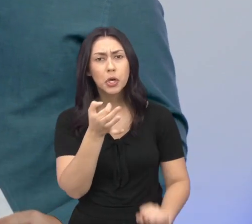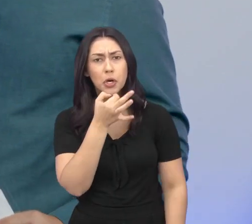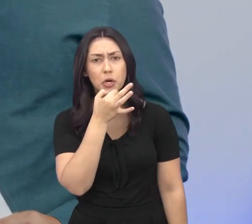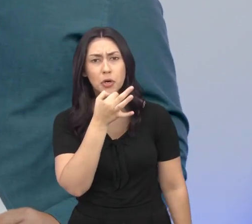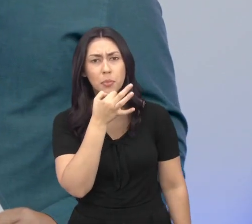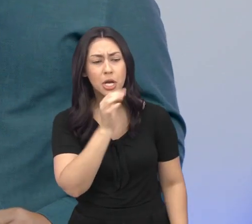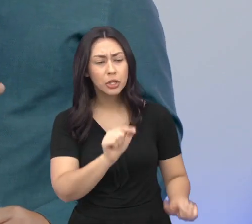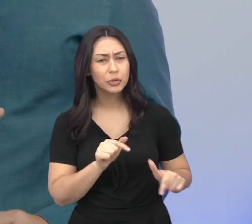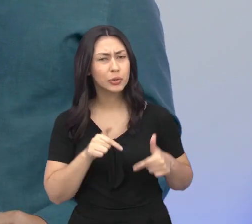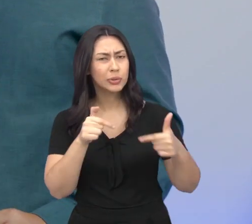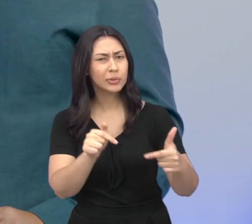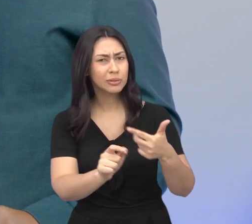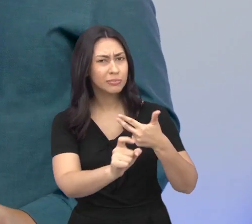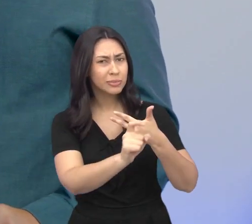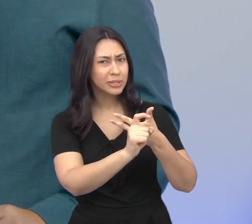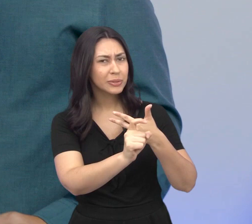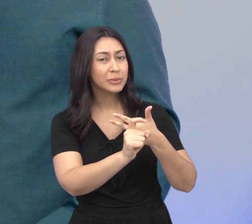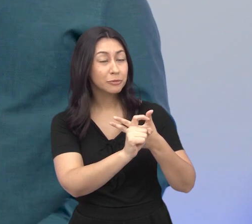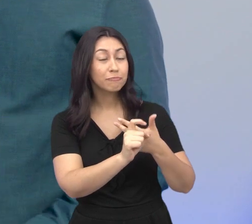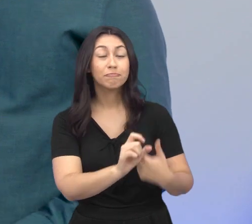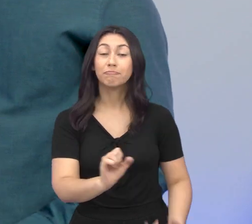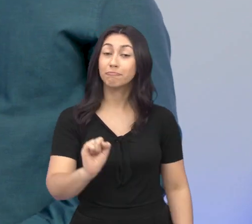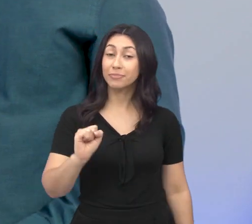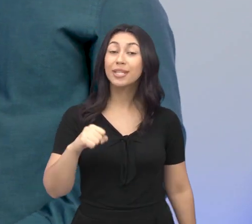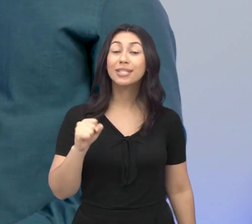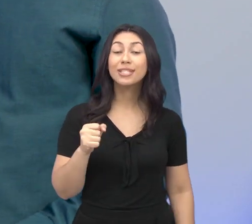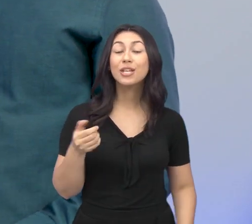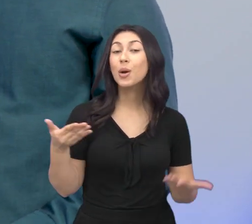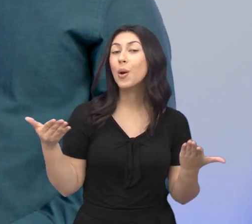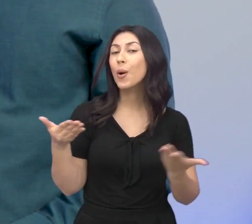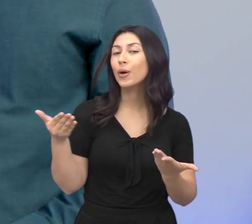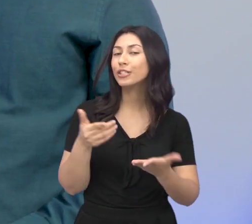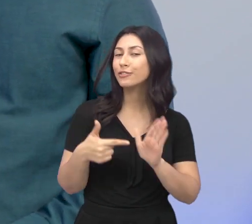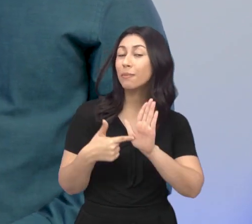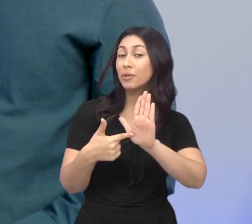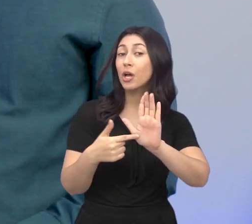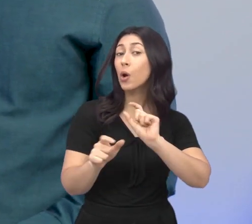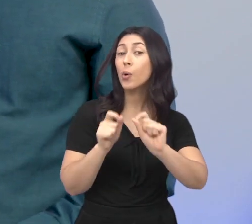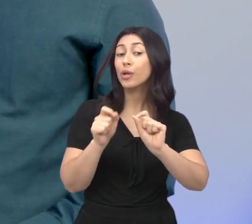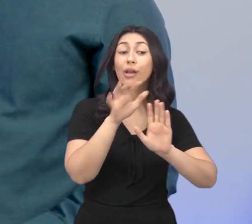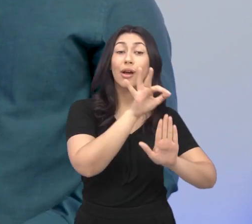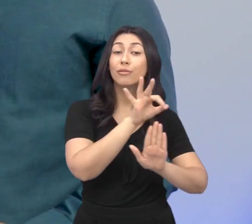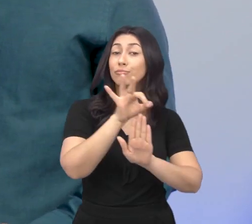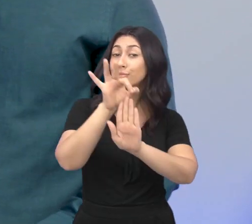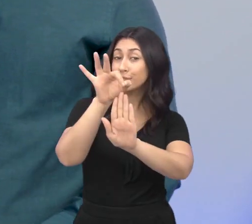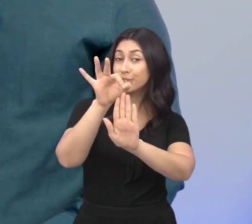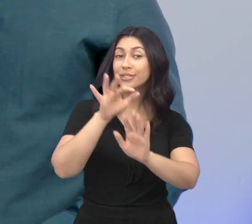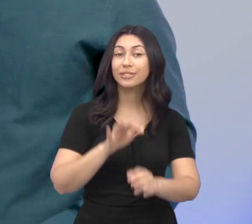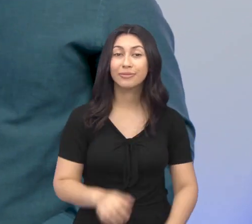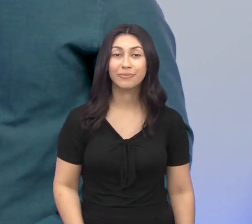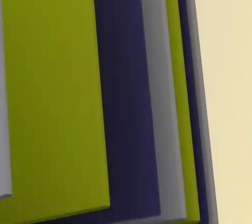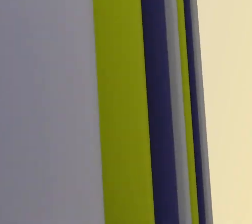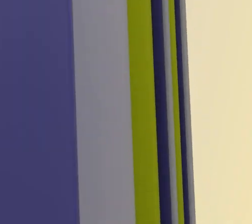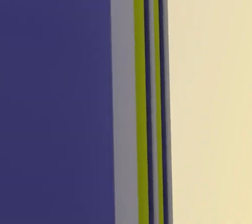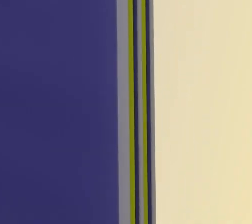interesse público para o Poder Executivo? Pois é, isso mesmo. Hoje a gente mostra o que é uma